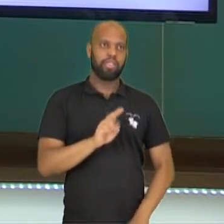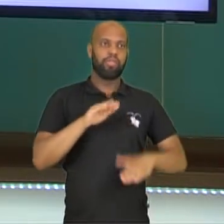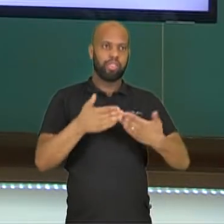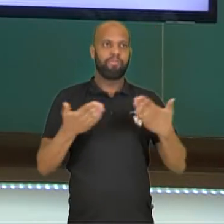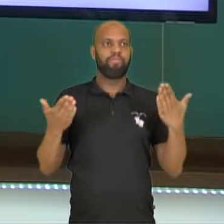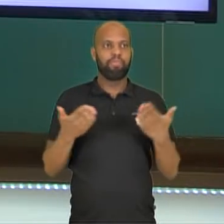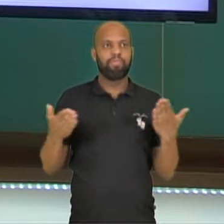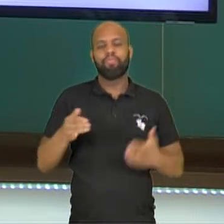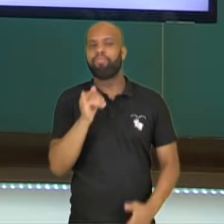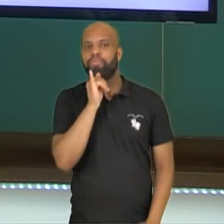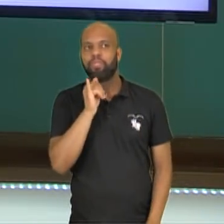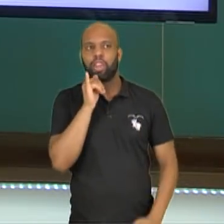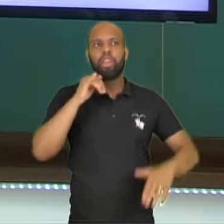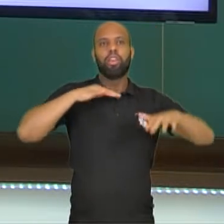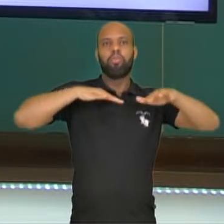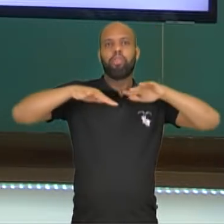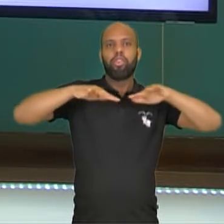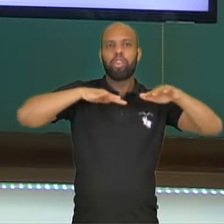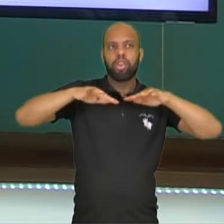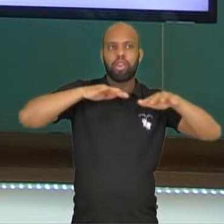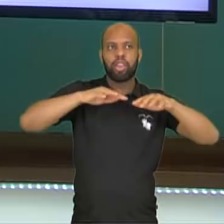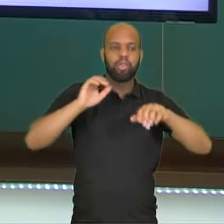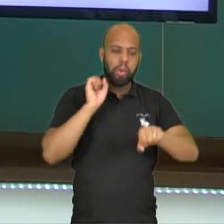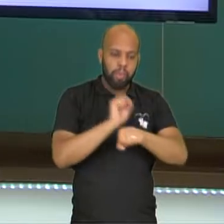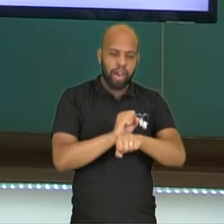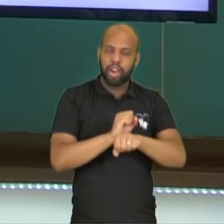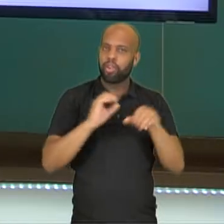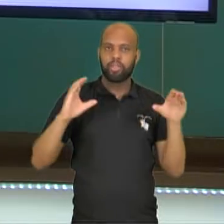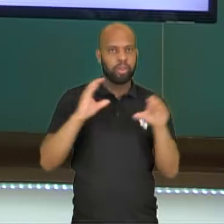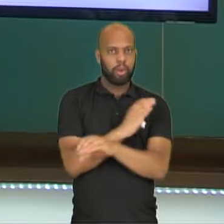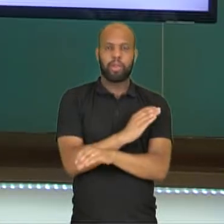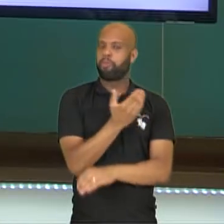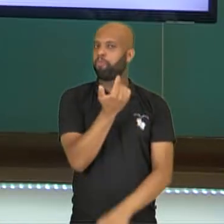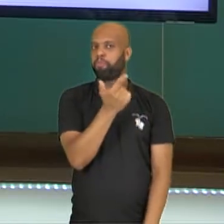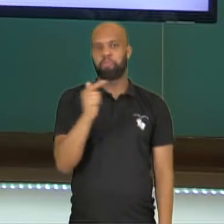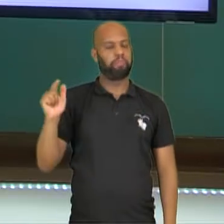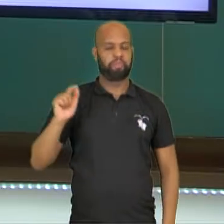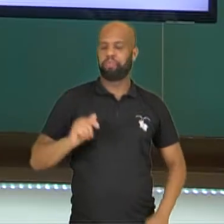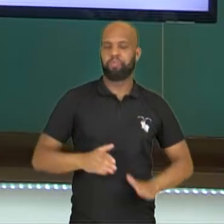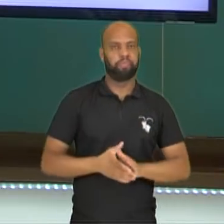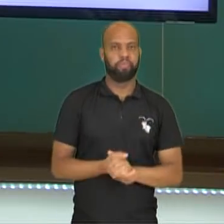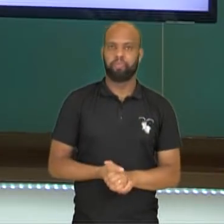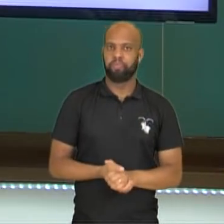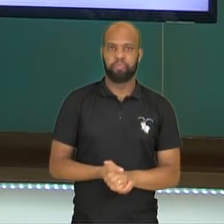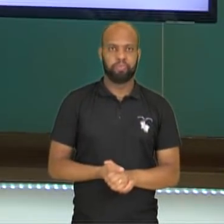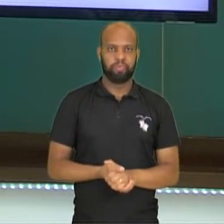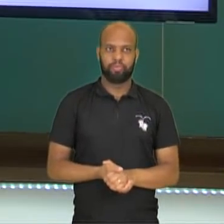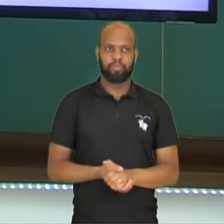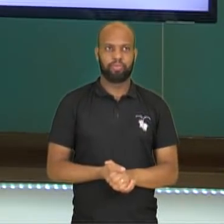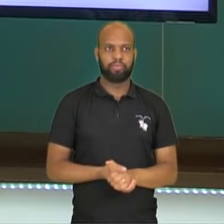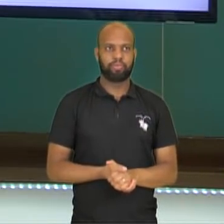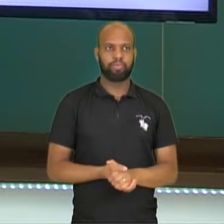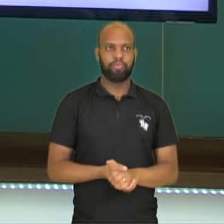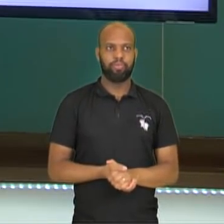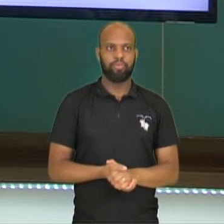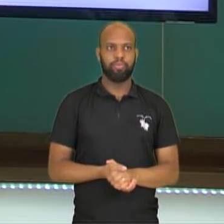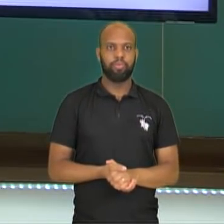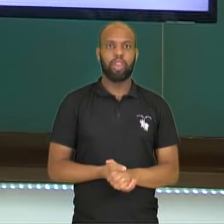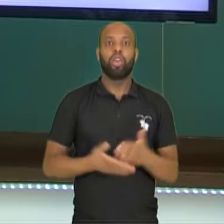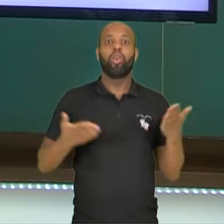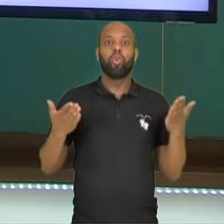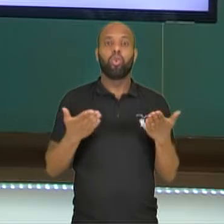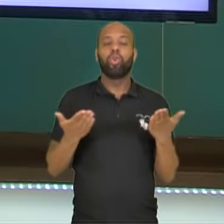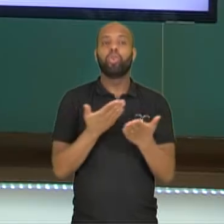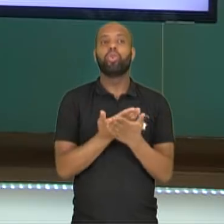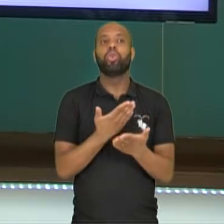traduzindo aqui, movimento repouso absoluto, a princípio, não existe. Então, meus queridos, nós vimos